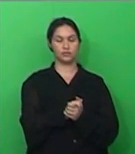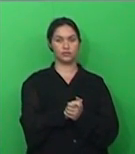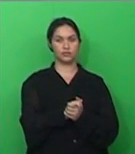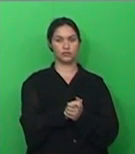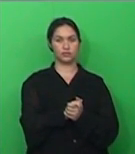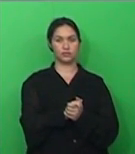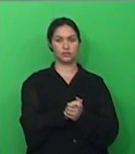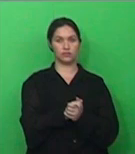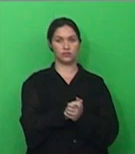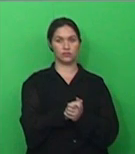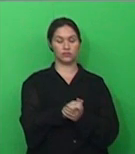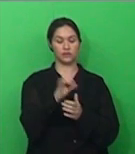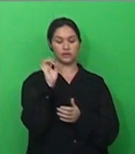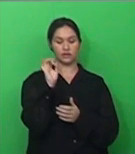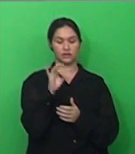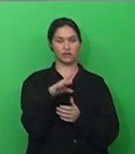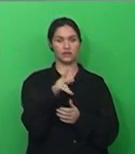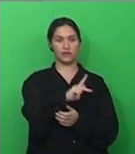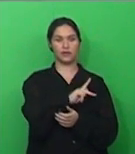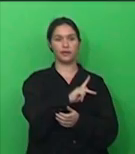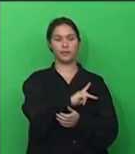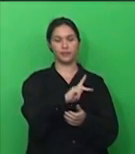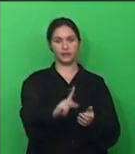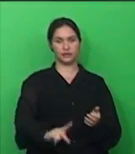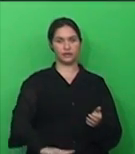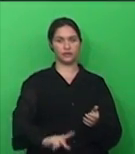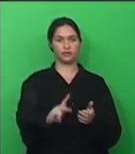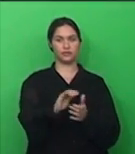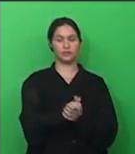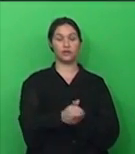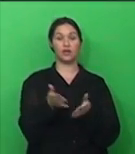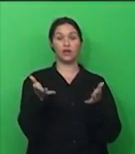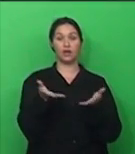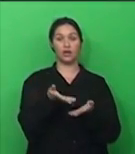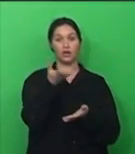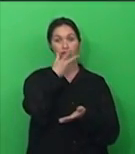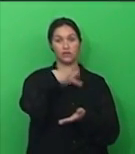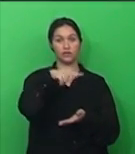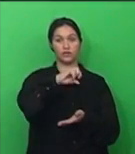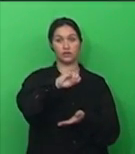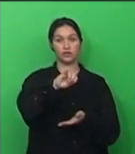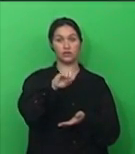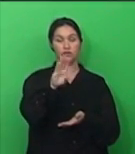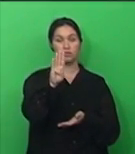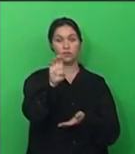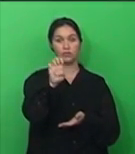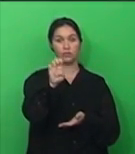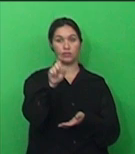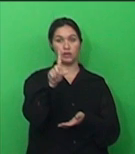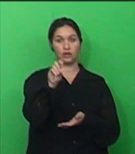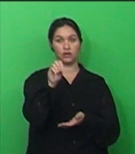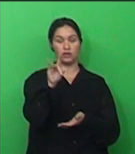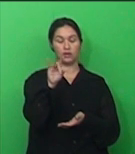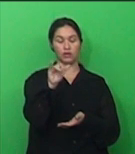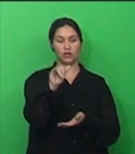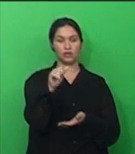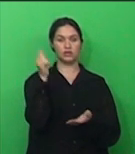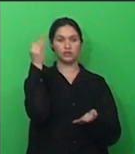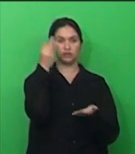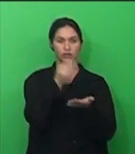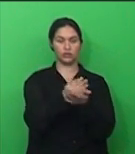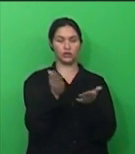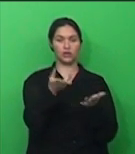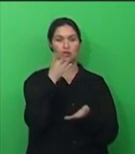parecida. Seria isso aí, senhor presidente. Com a palavra, vereador João Batista Belloli, ausente. Com a palavra, José